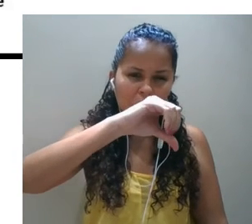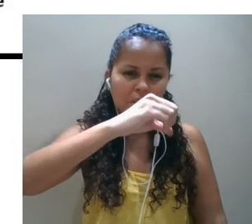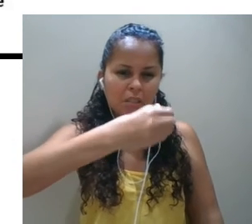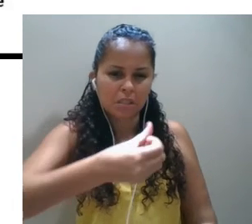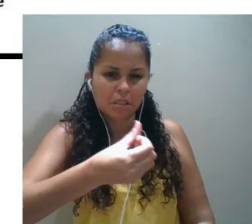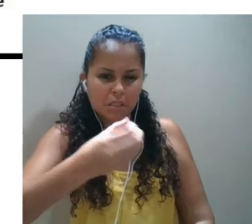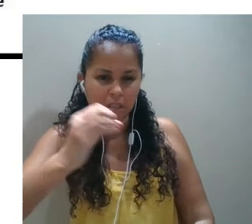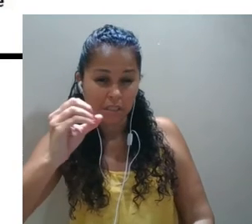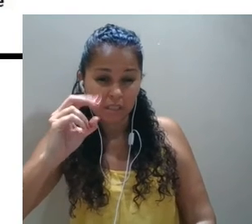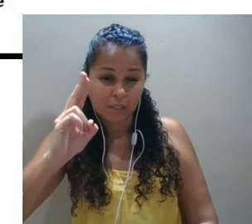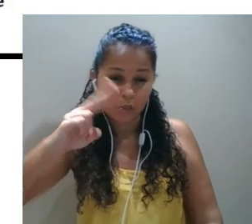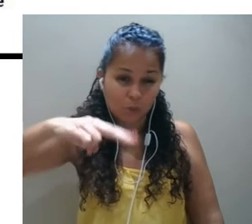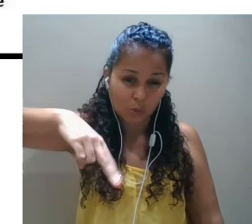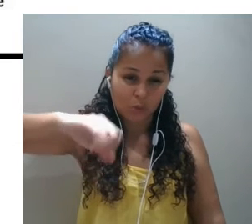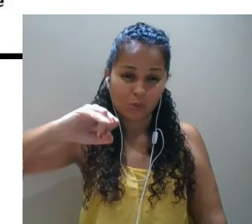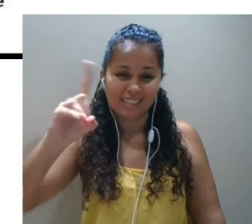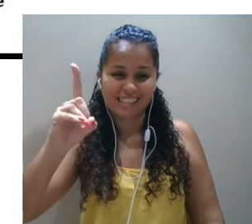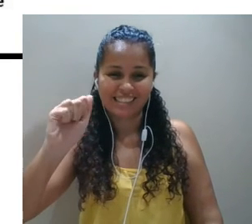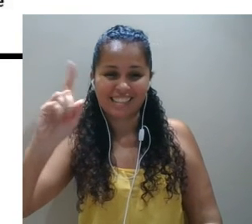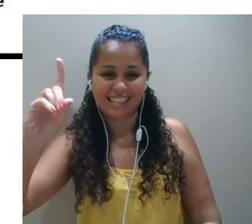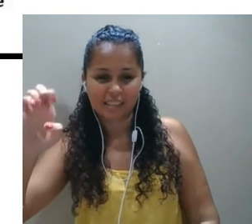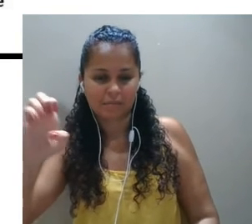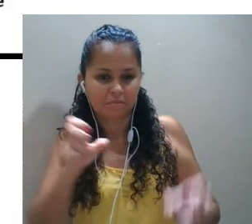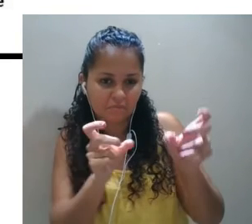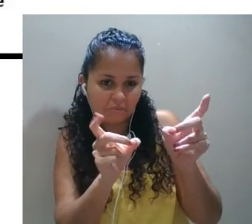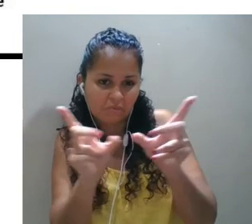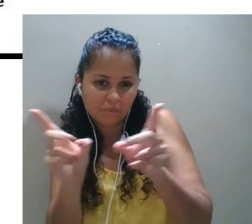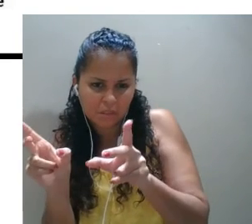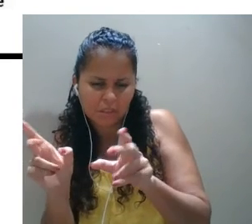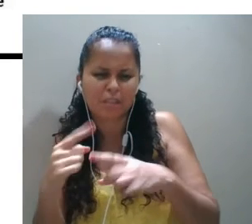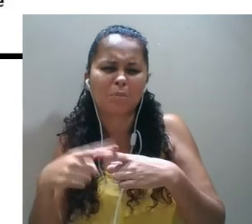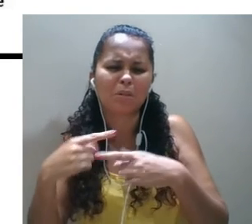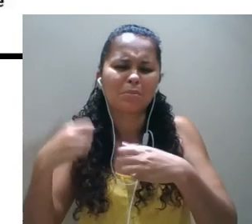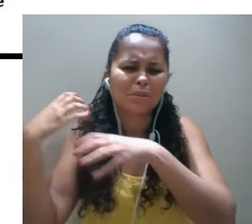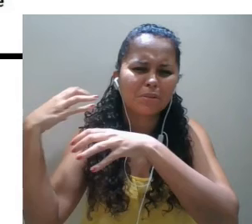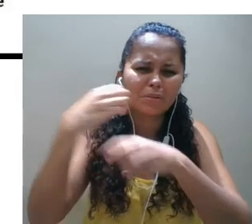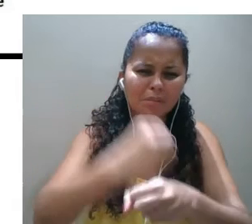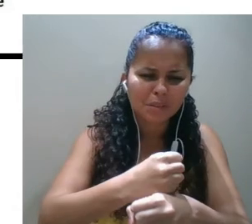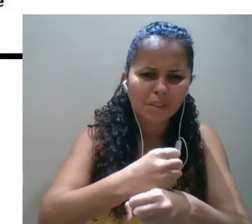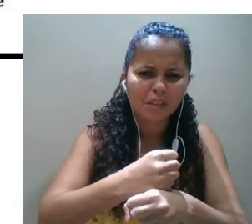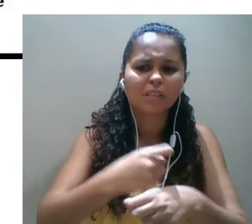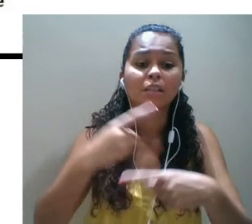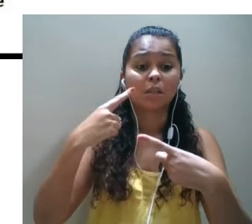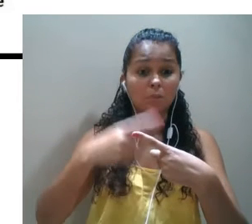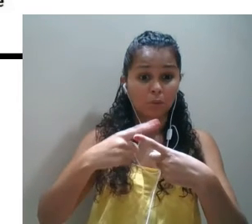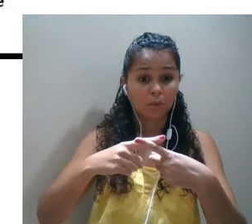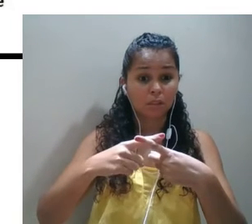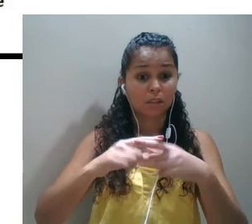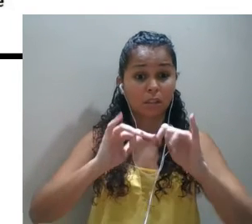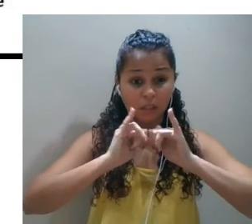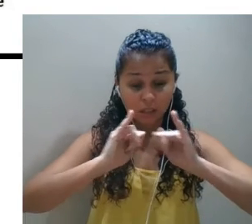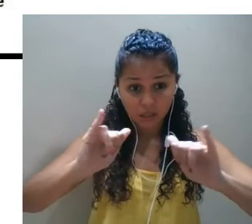960 unidades vendidas. E por que a gente precisa desse somatório? Bem, porque ele diz aqui, na pergunta